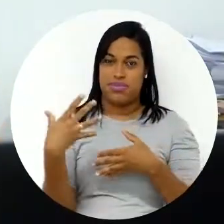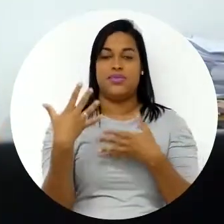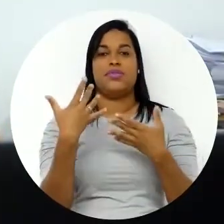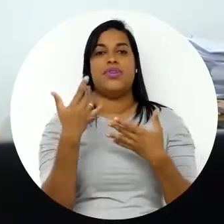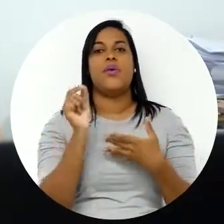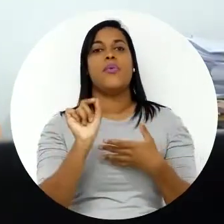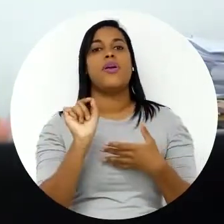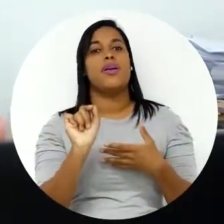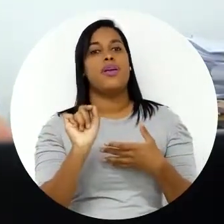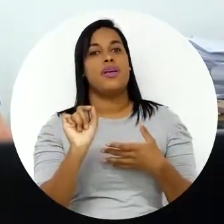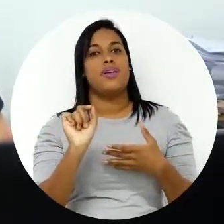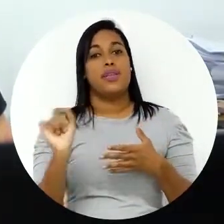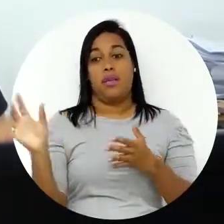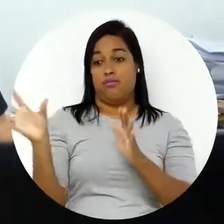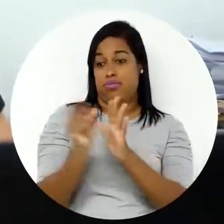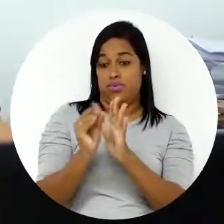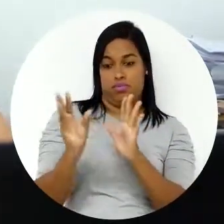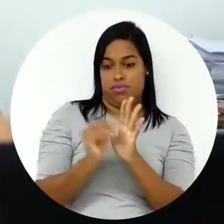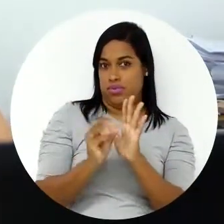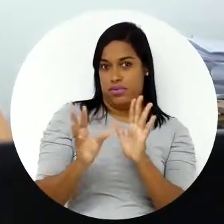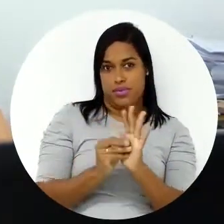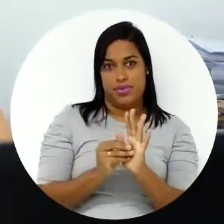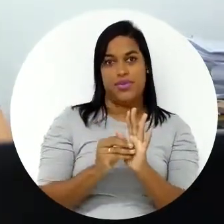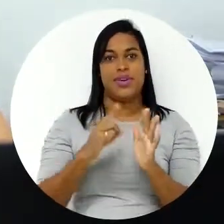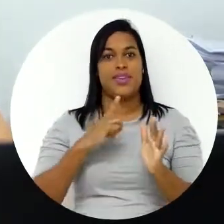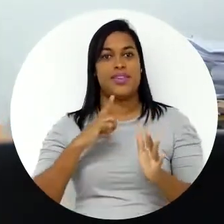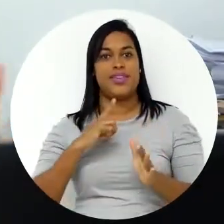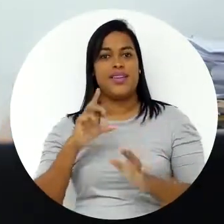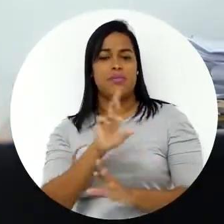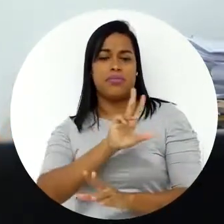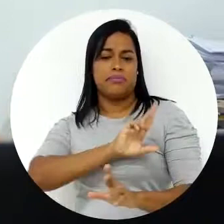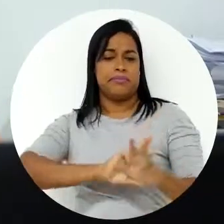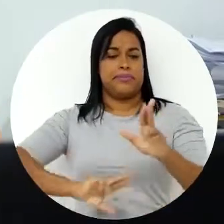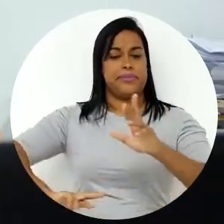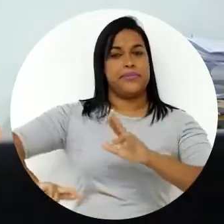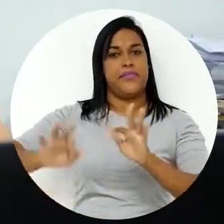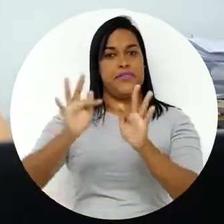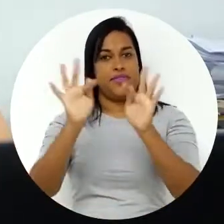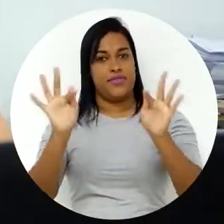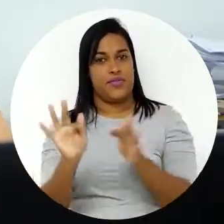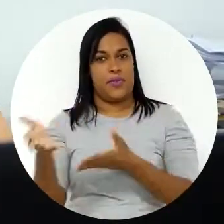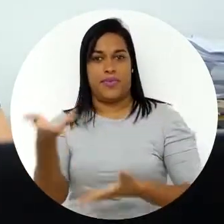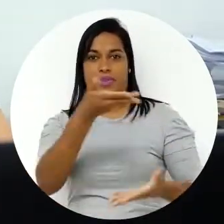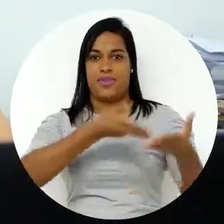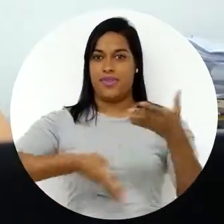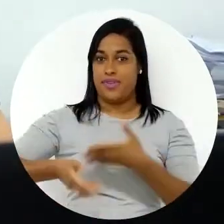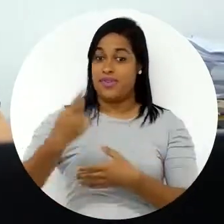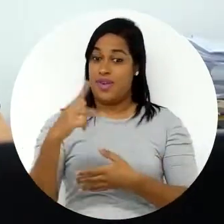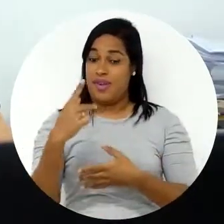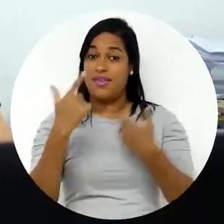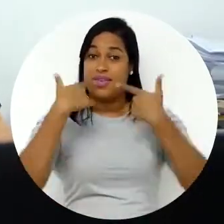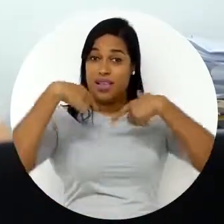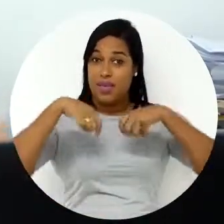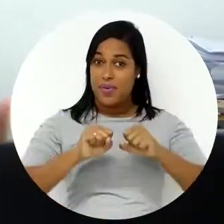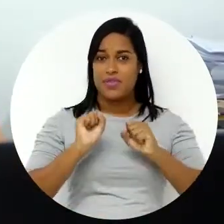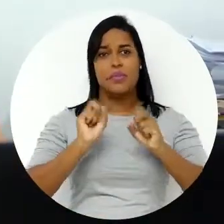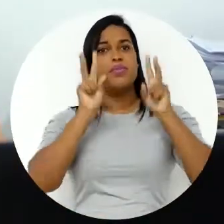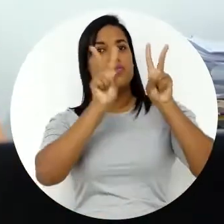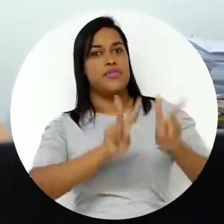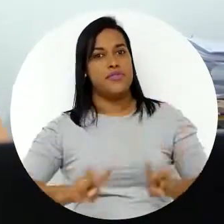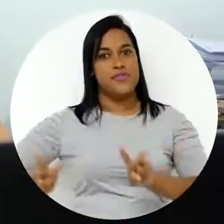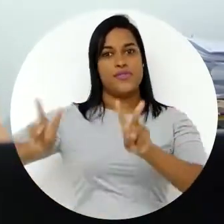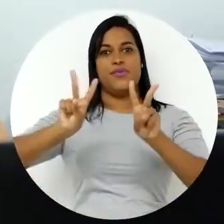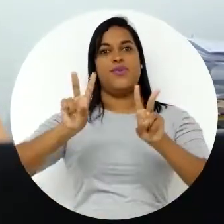as plataformas hoje em que os textos estão inseridos dispõem para a gente diversas formas de interação. Então essa linguagem ela pode